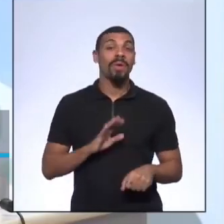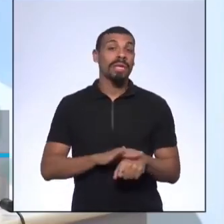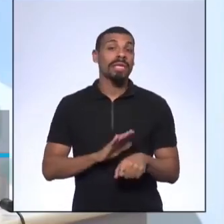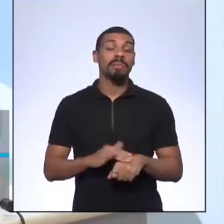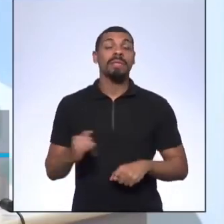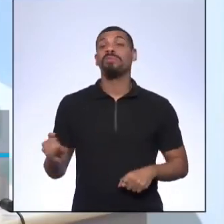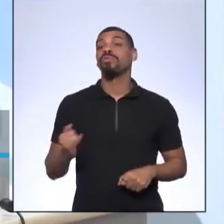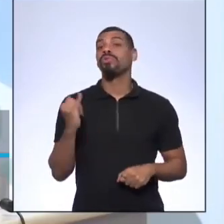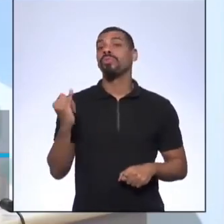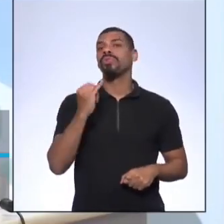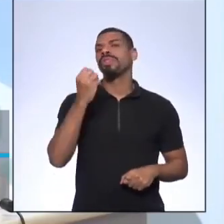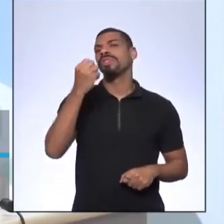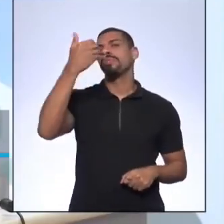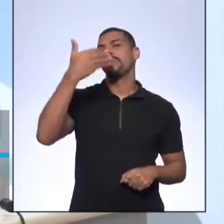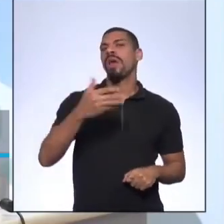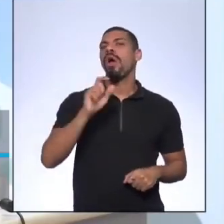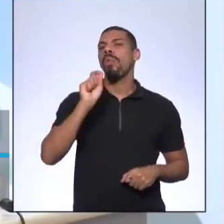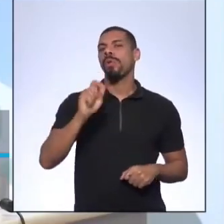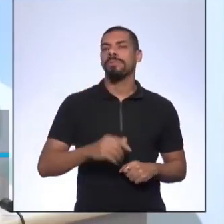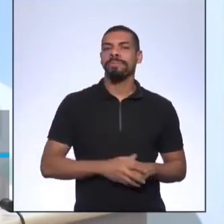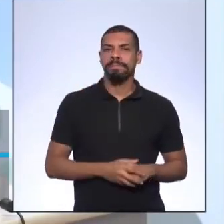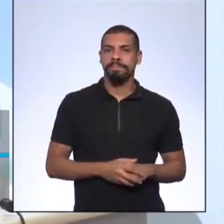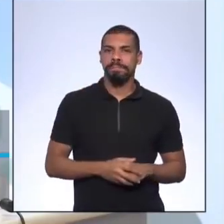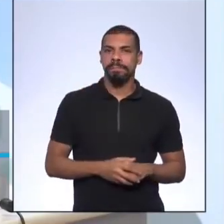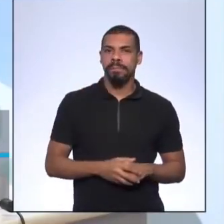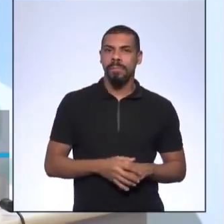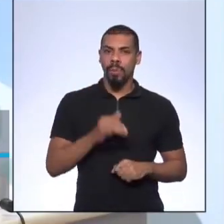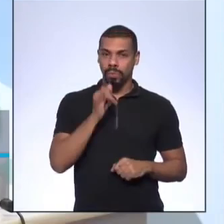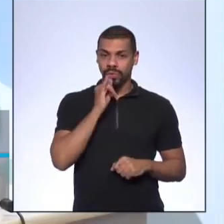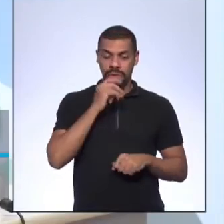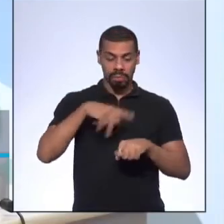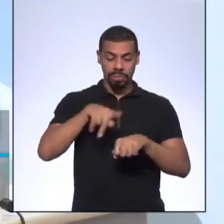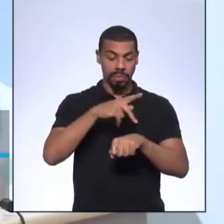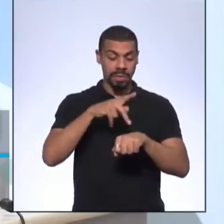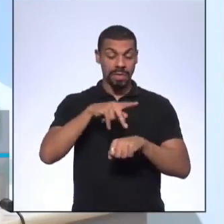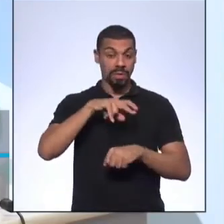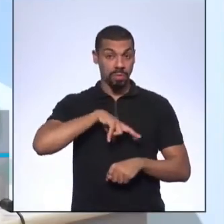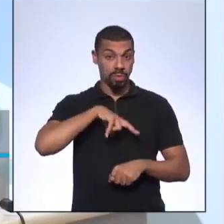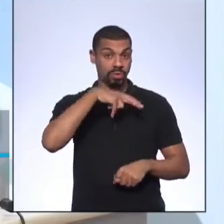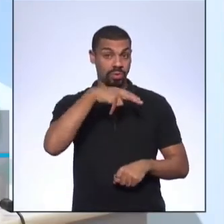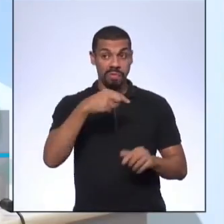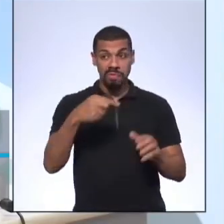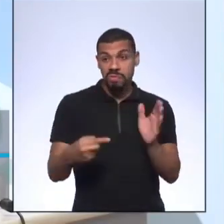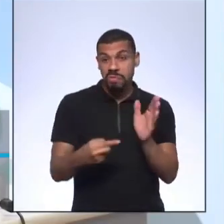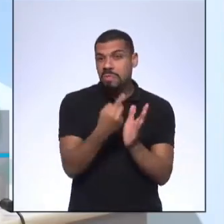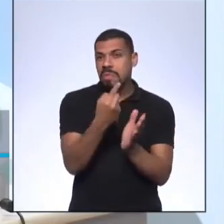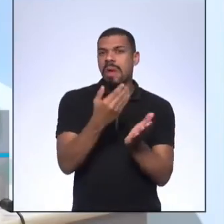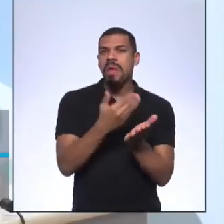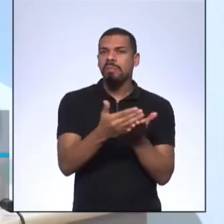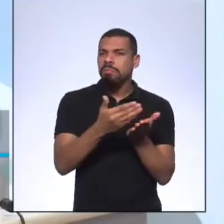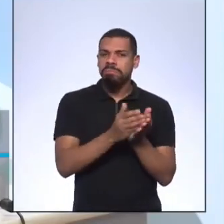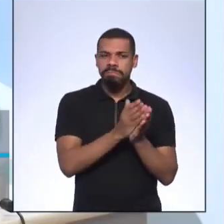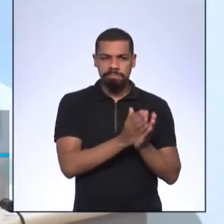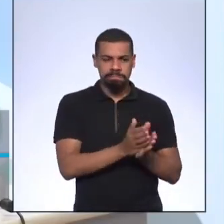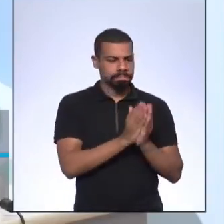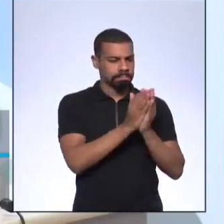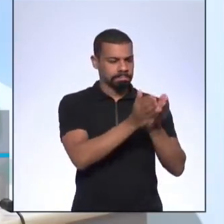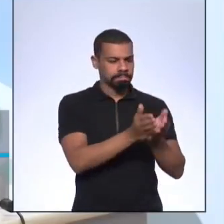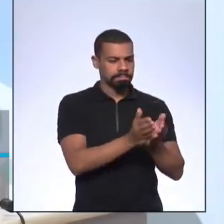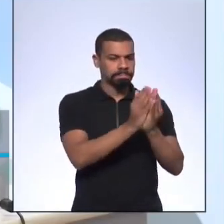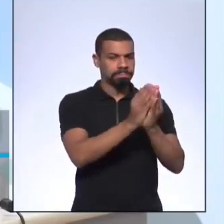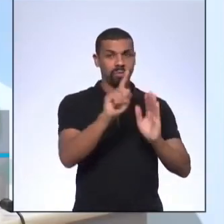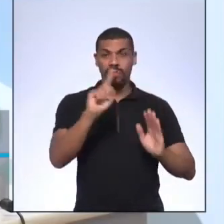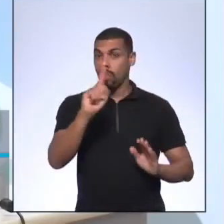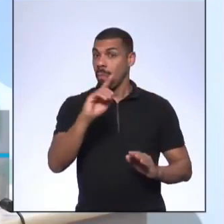importante frisar o seguinte: o Portugal foi o pioneiro na questão das navegações, sim, mas não significa que foi o mais